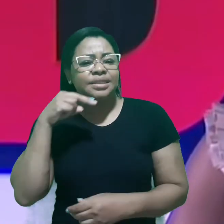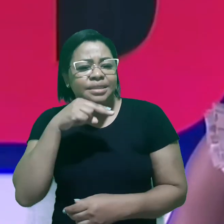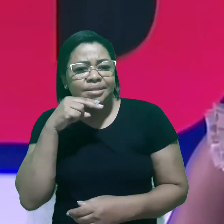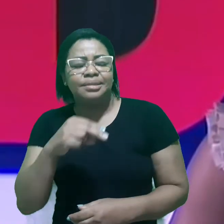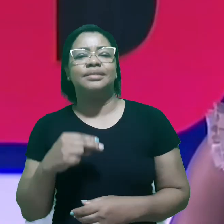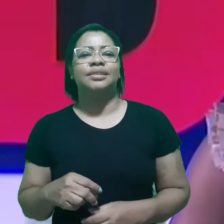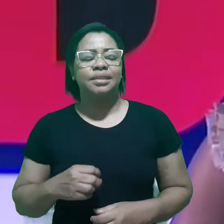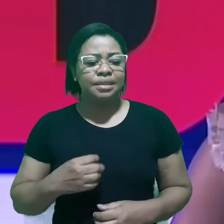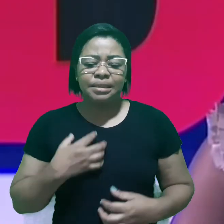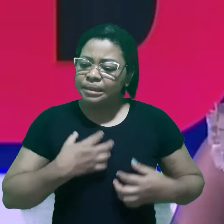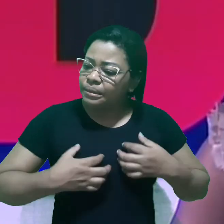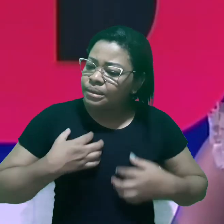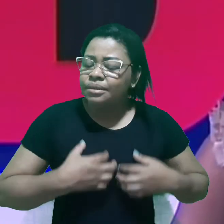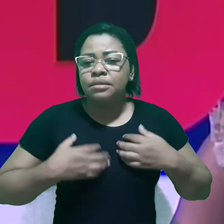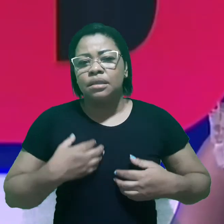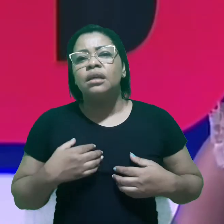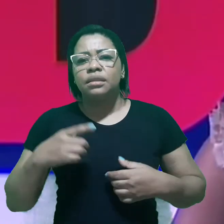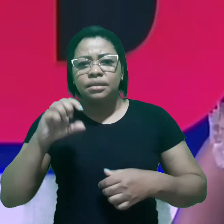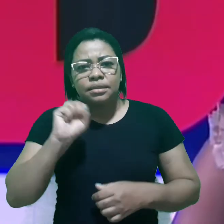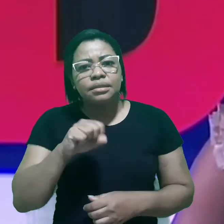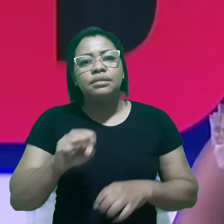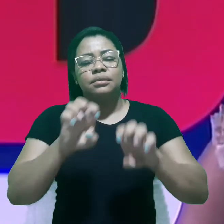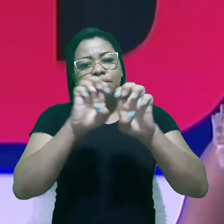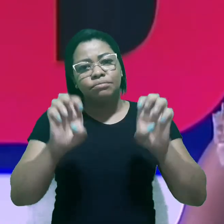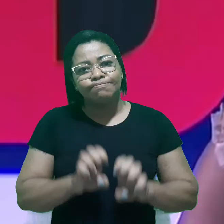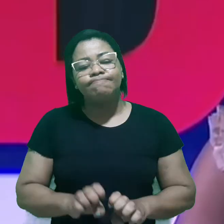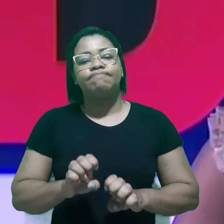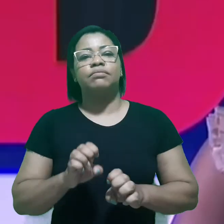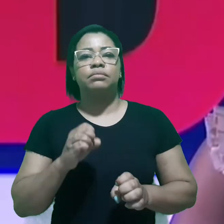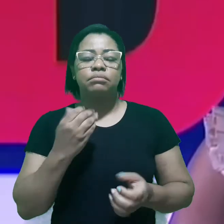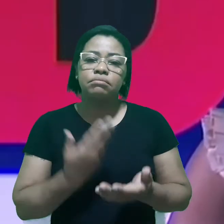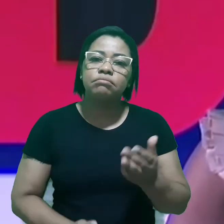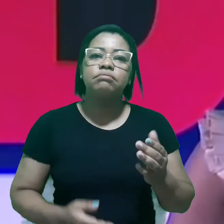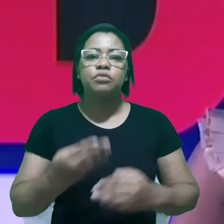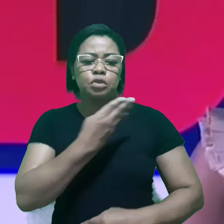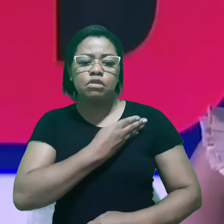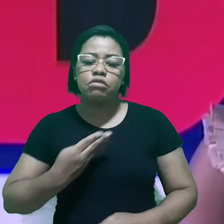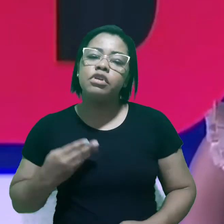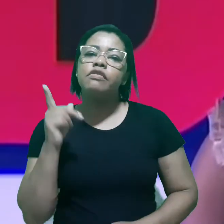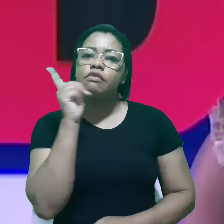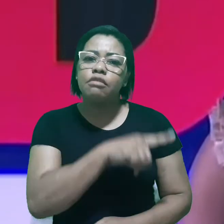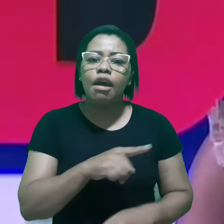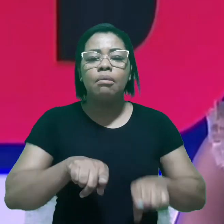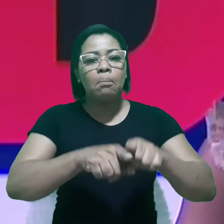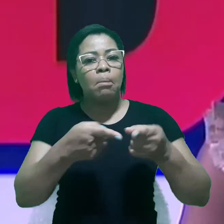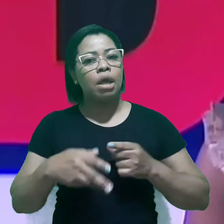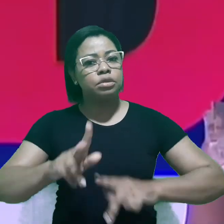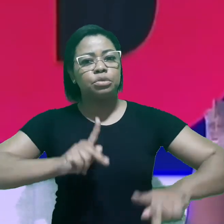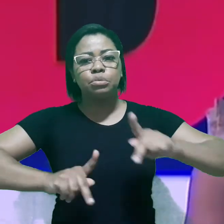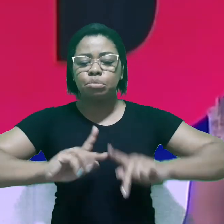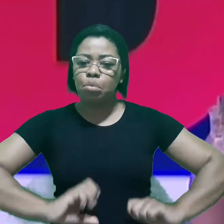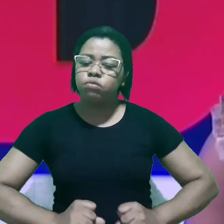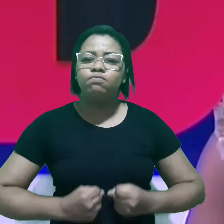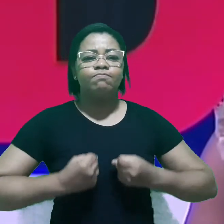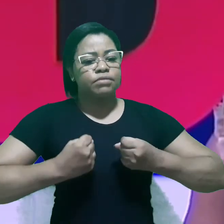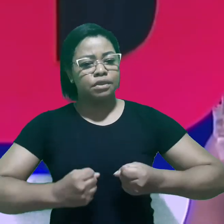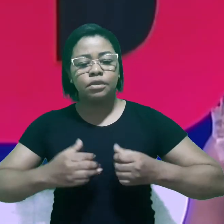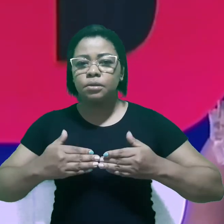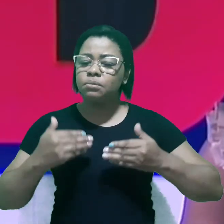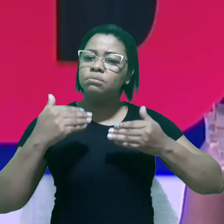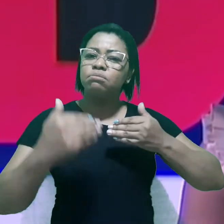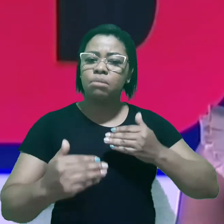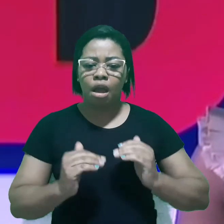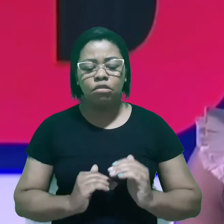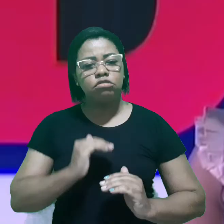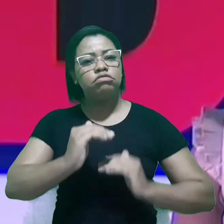também pela incrível resistência do povo que prospera apesar do governo ao invés de devido a ele. Eu ensino